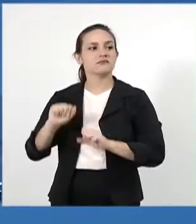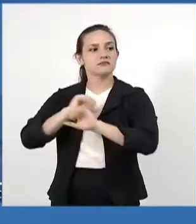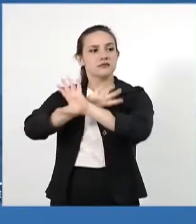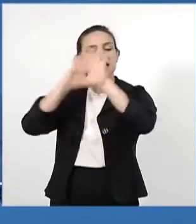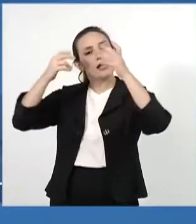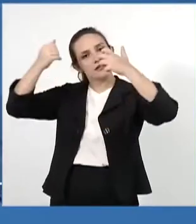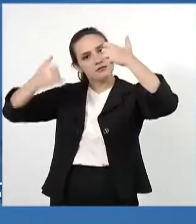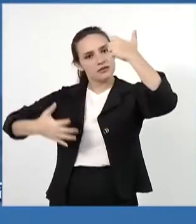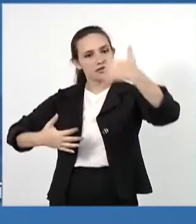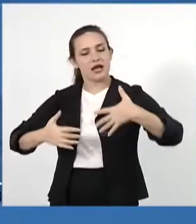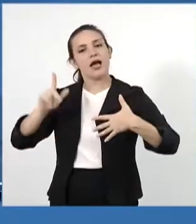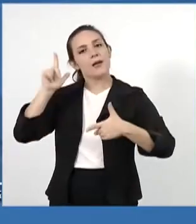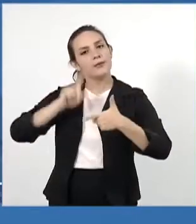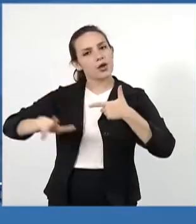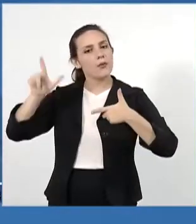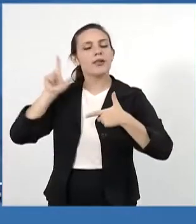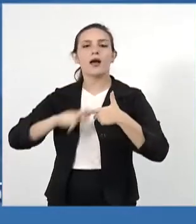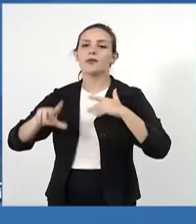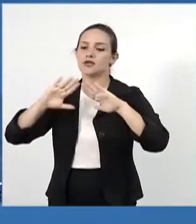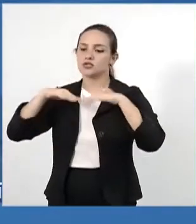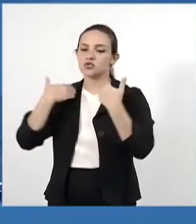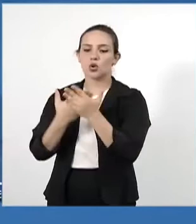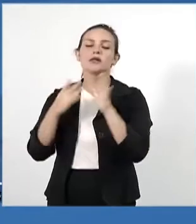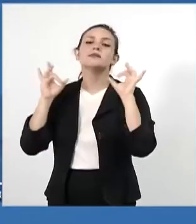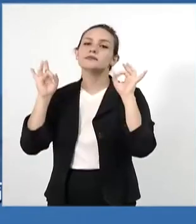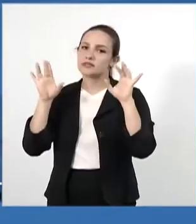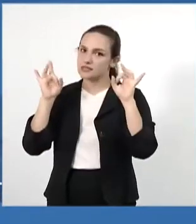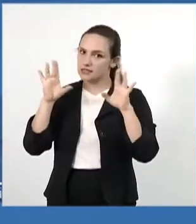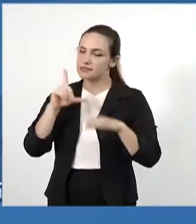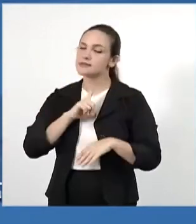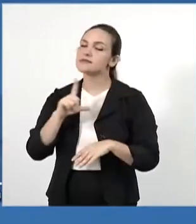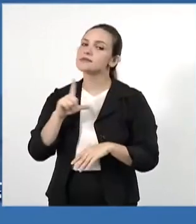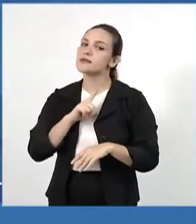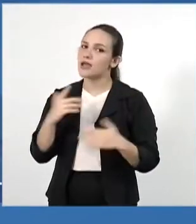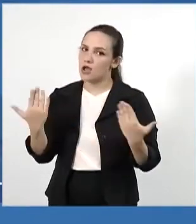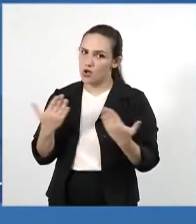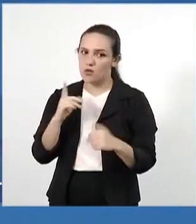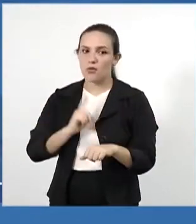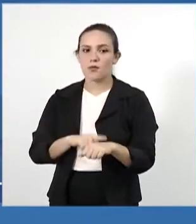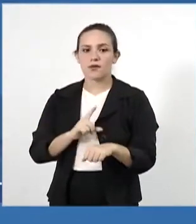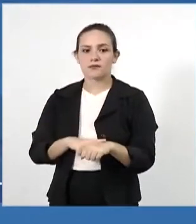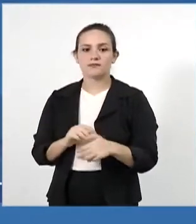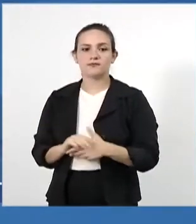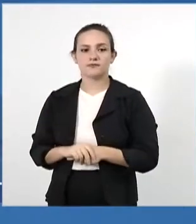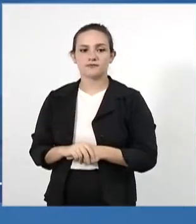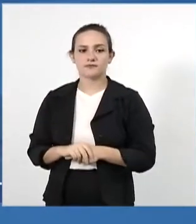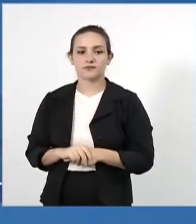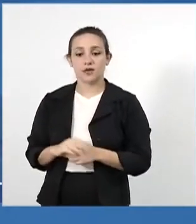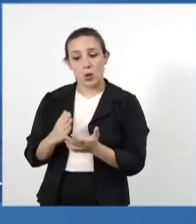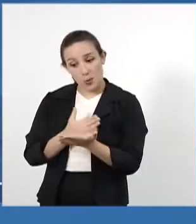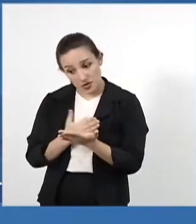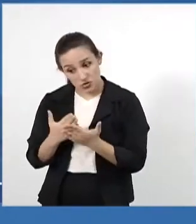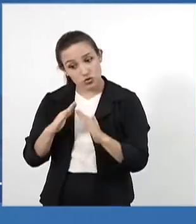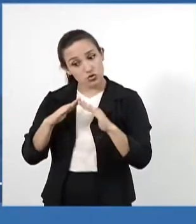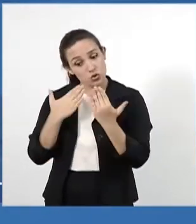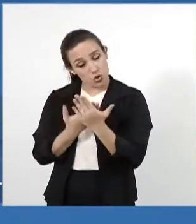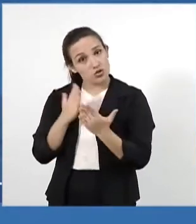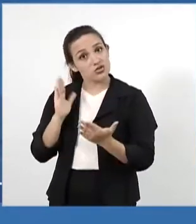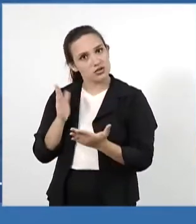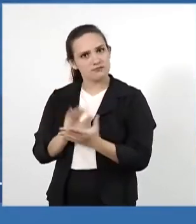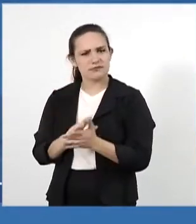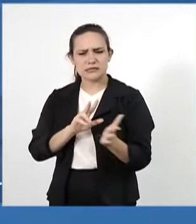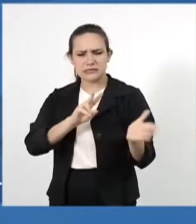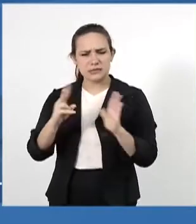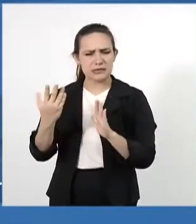clareza o problema que as escolas especiais estão enfrentando nesse momento, no início desse ano letivo. Eu estive a